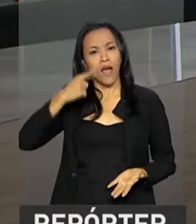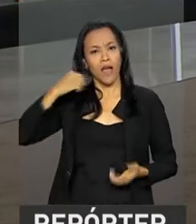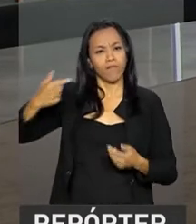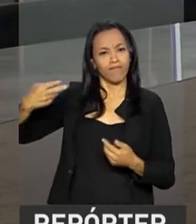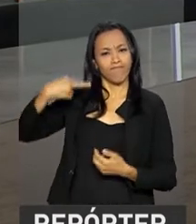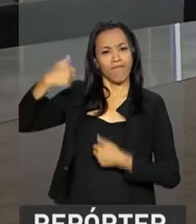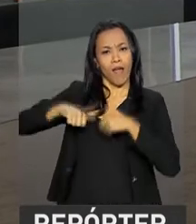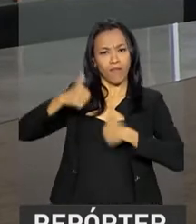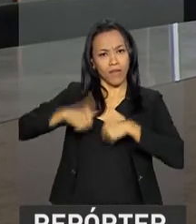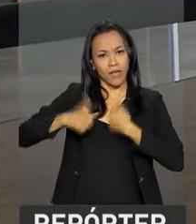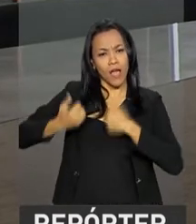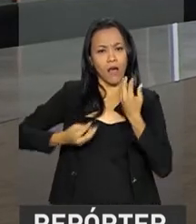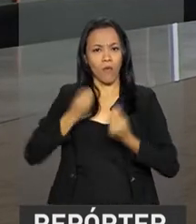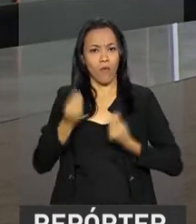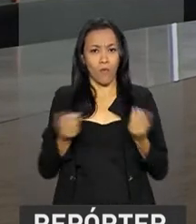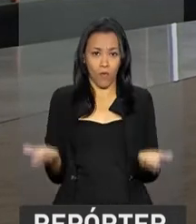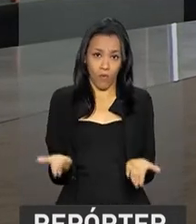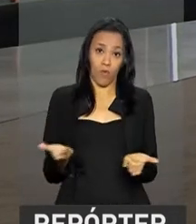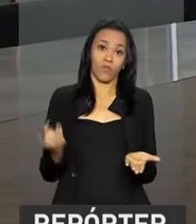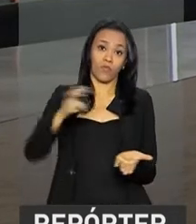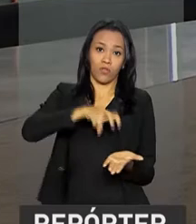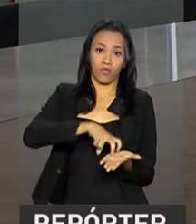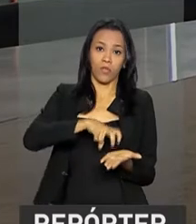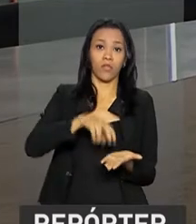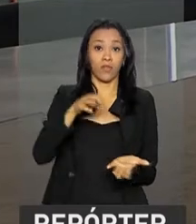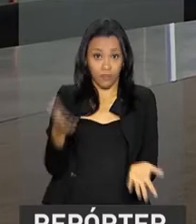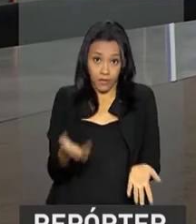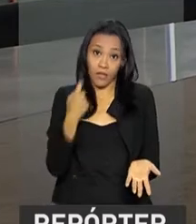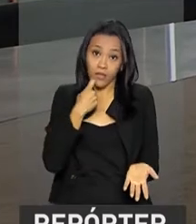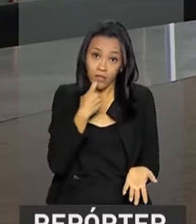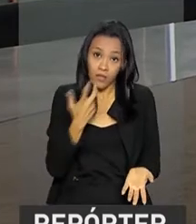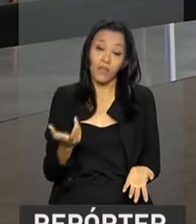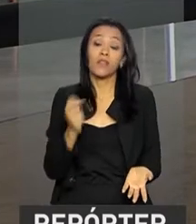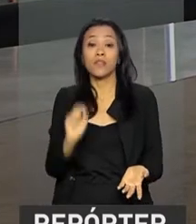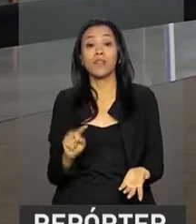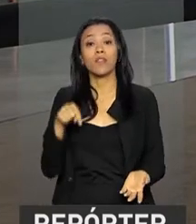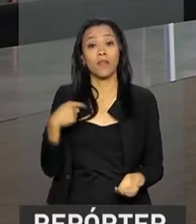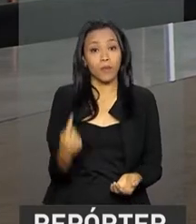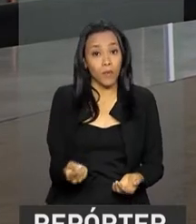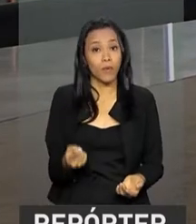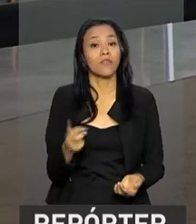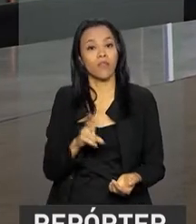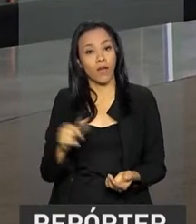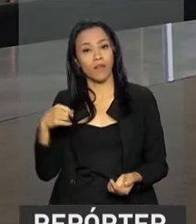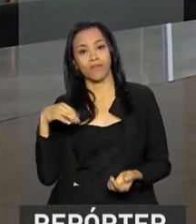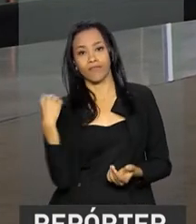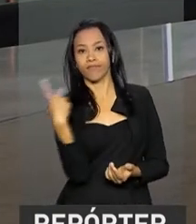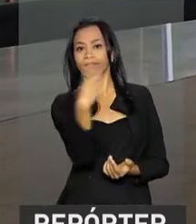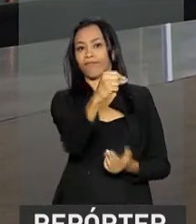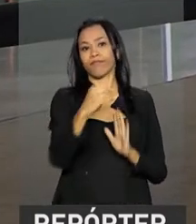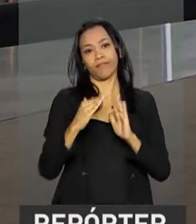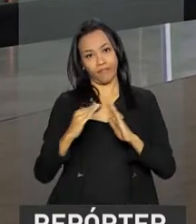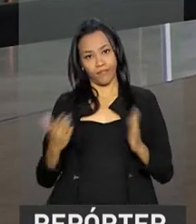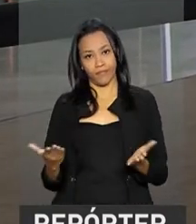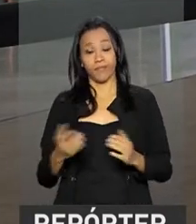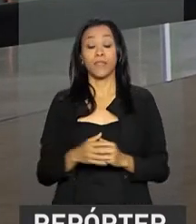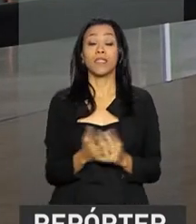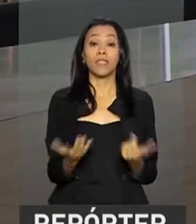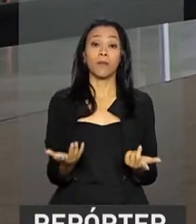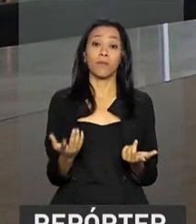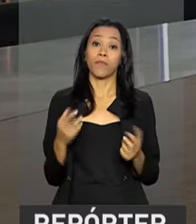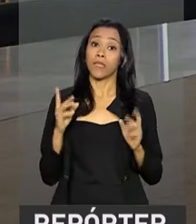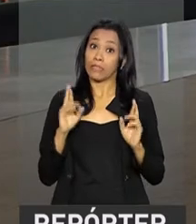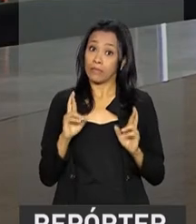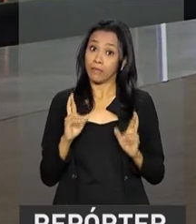do presidente na manhã desta sexta feira e logo depois ele deve receber alta a expectativa é que o presidente